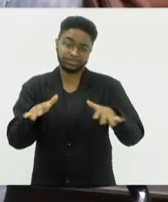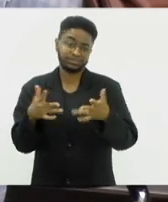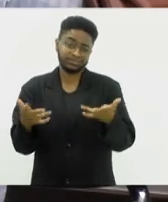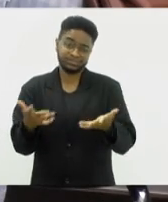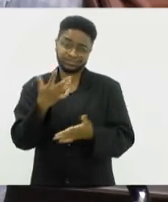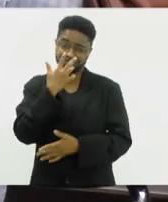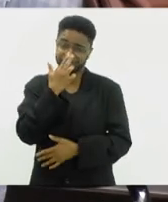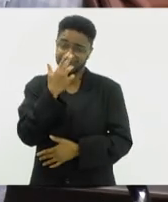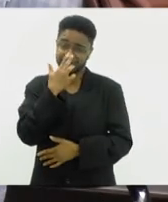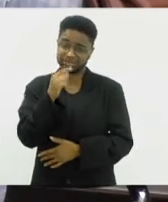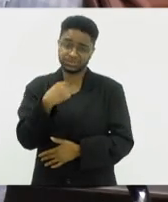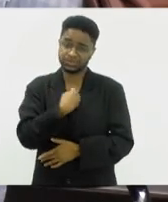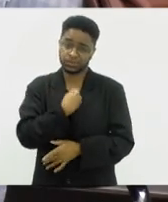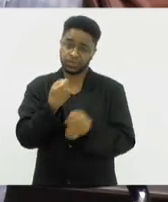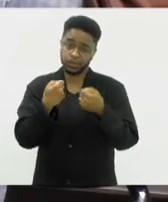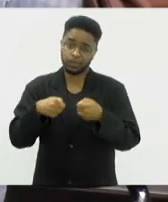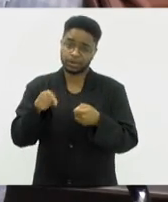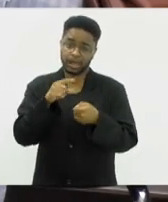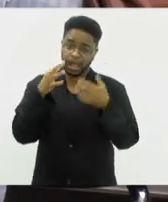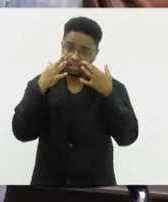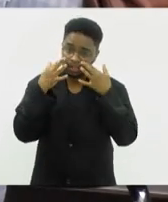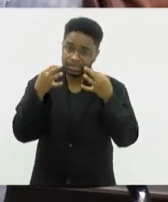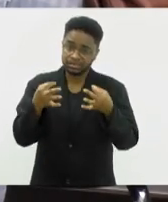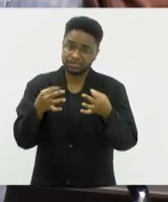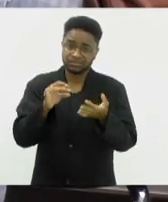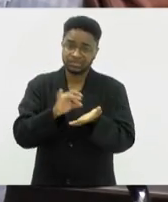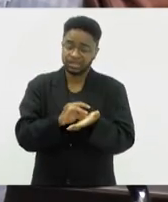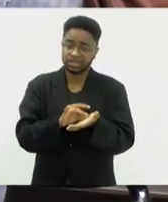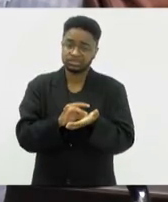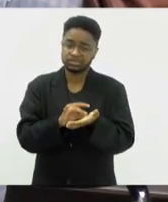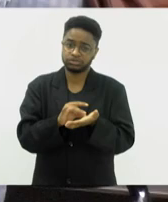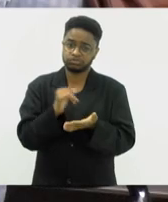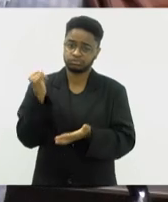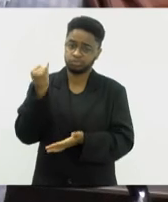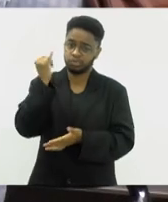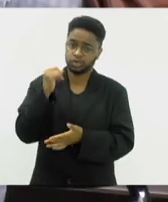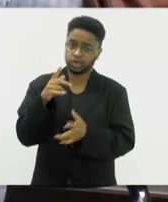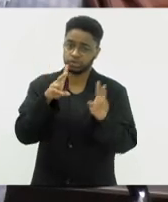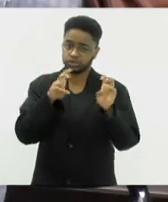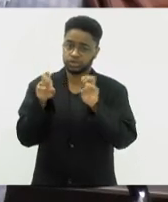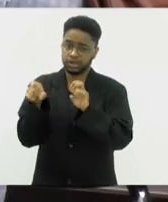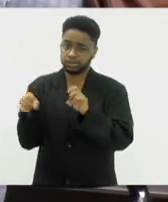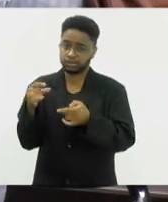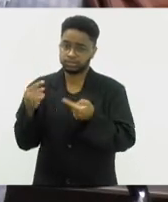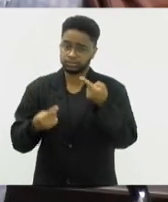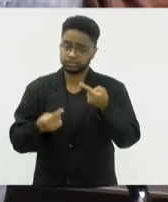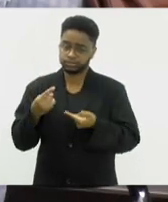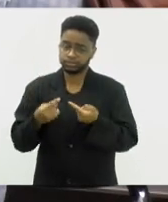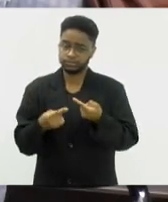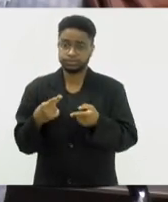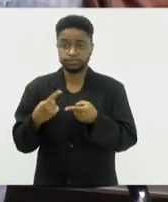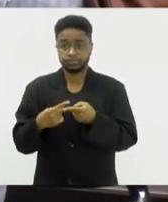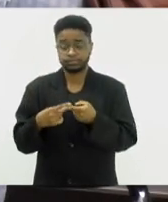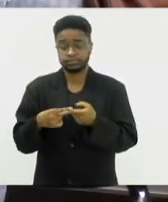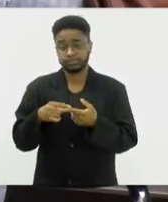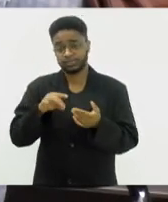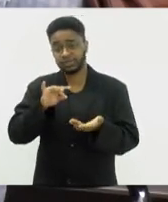deva atentar à seriedade do que o projeto aborda. Né?